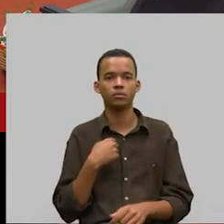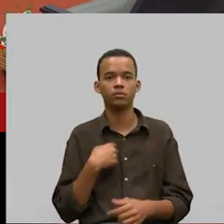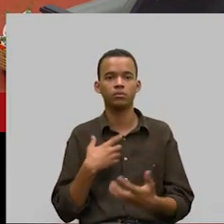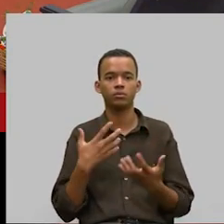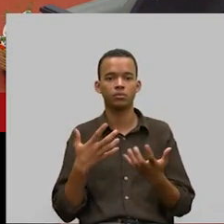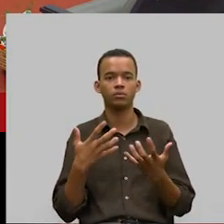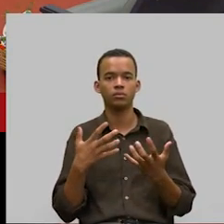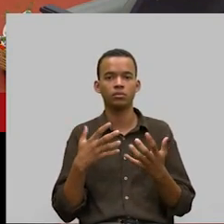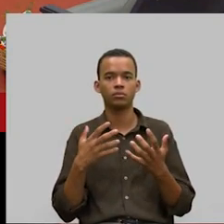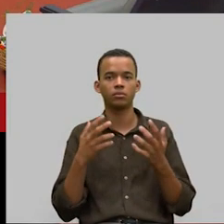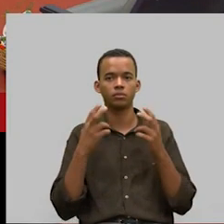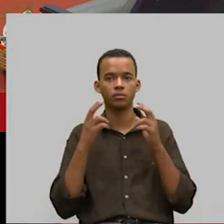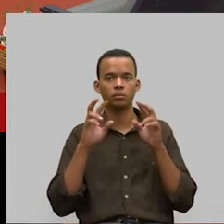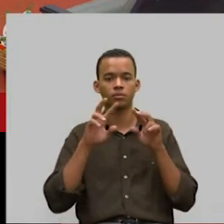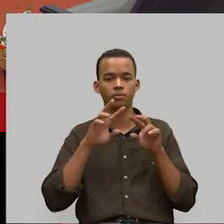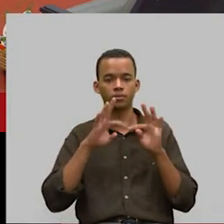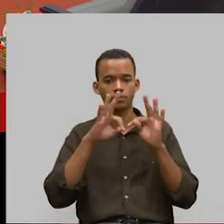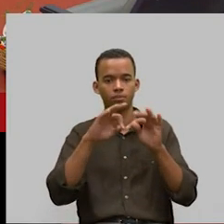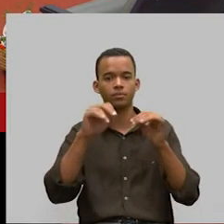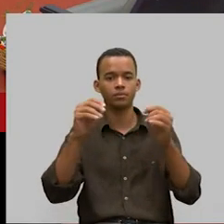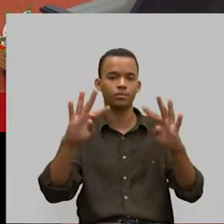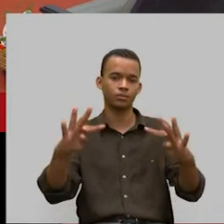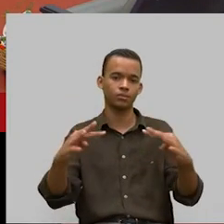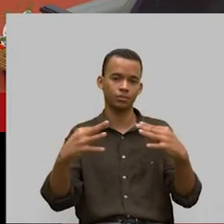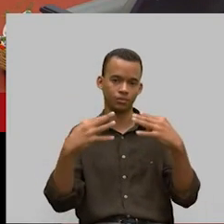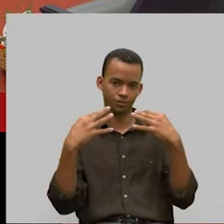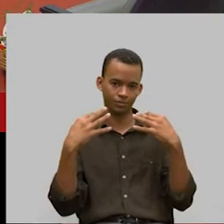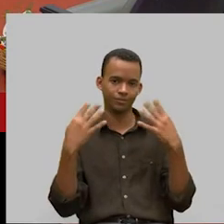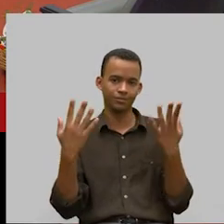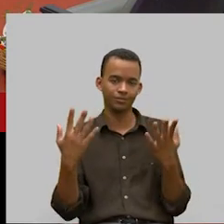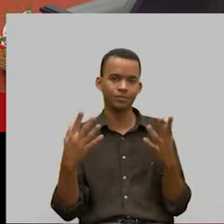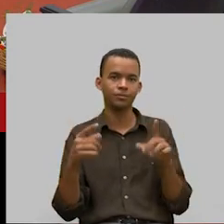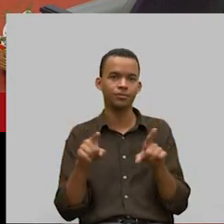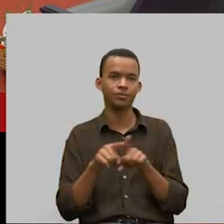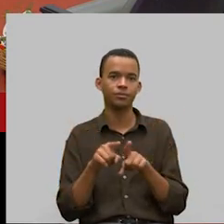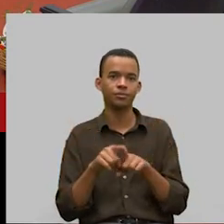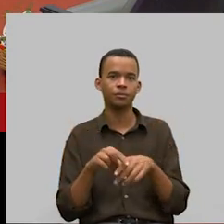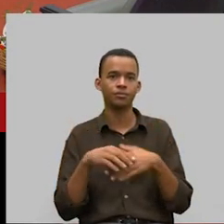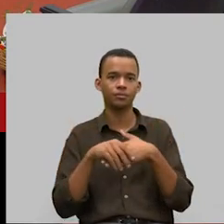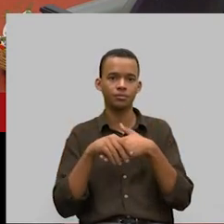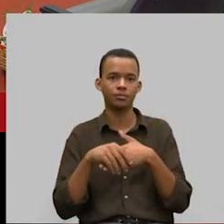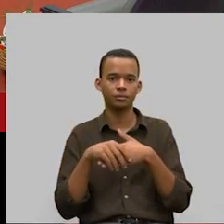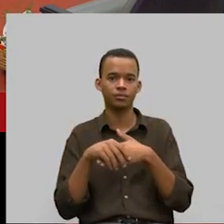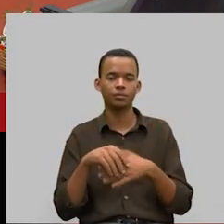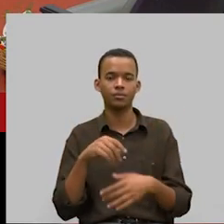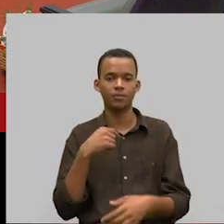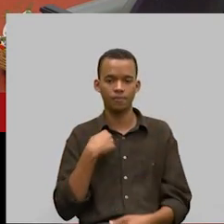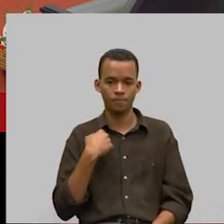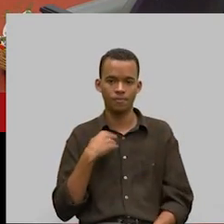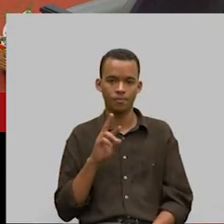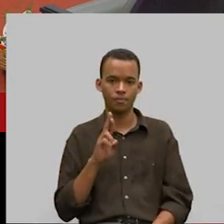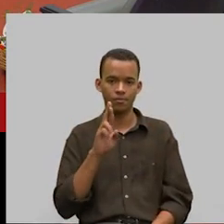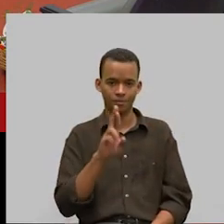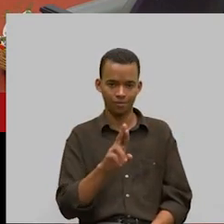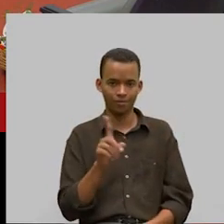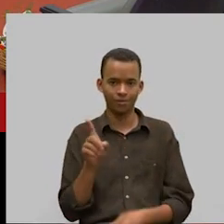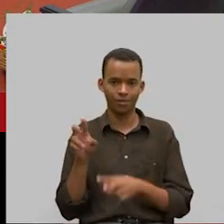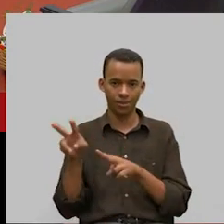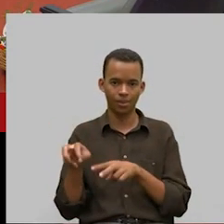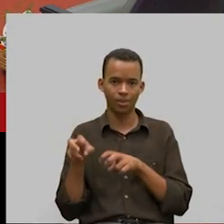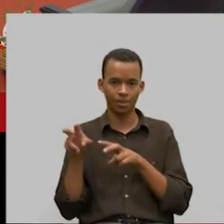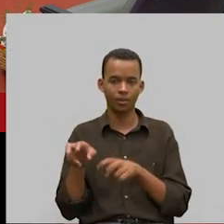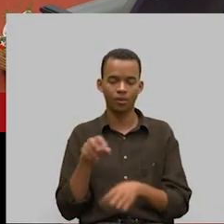sala de aula cumprimento na pessoa de Zé Teixeira agricultor